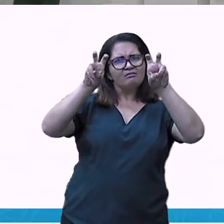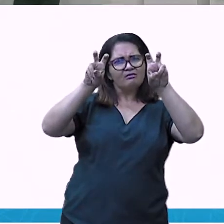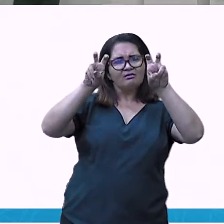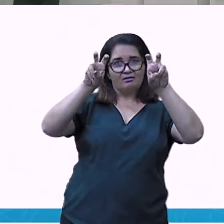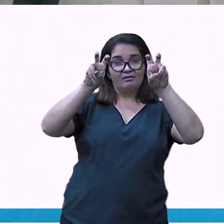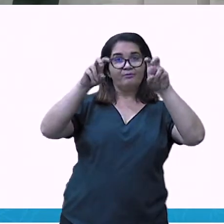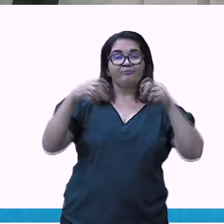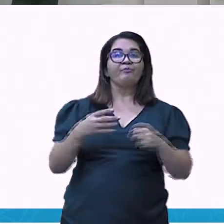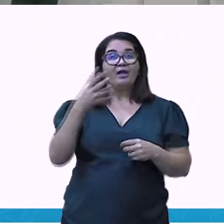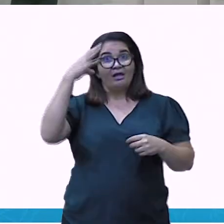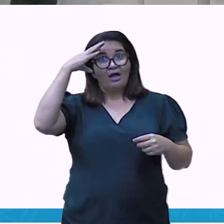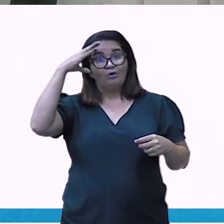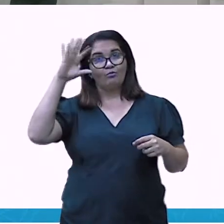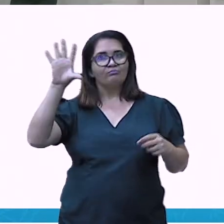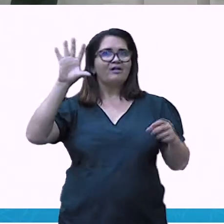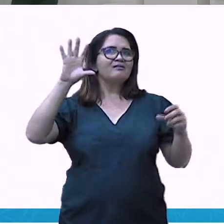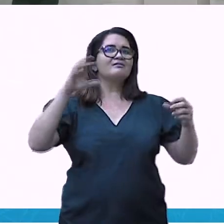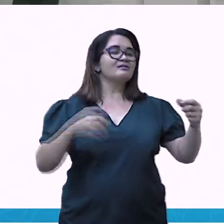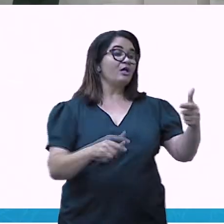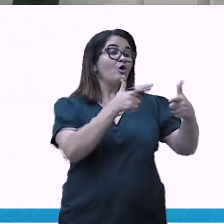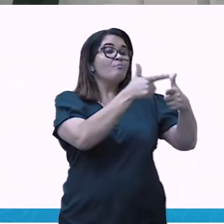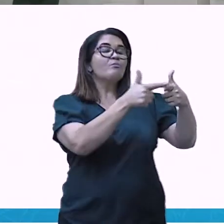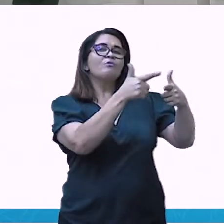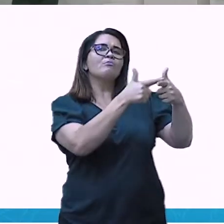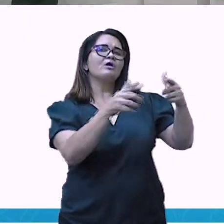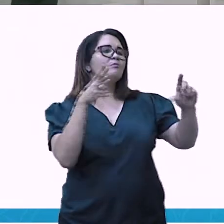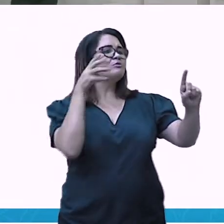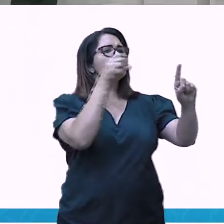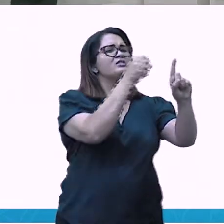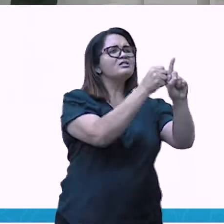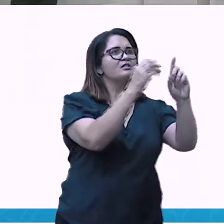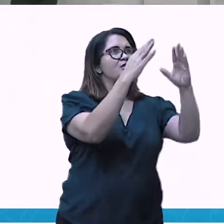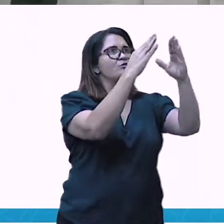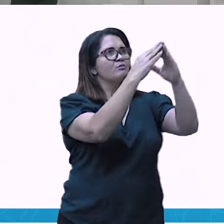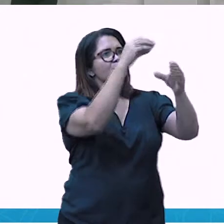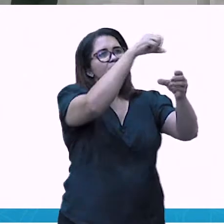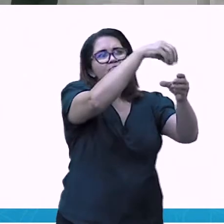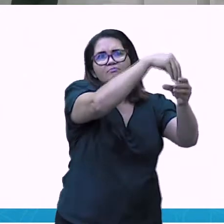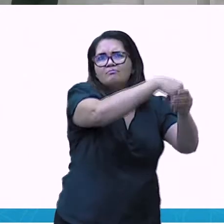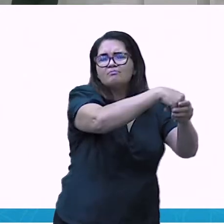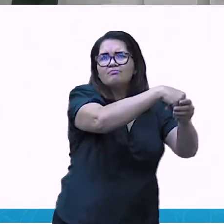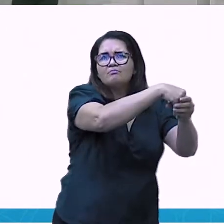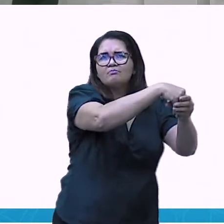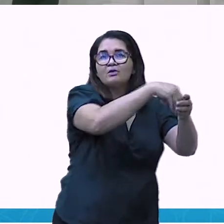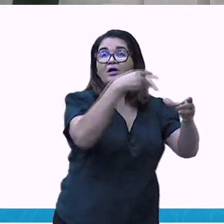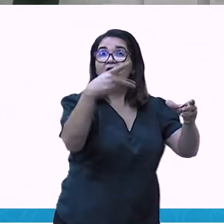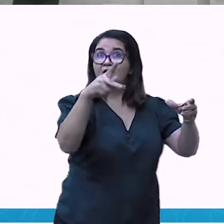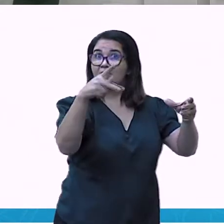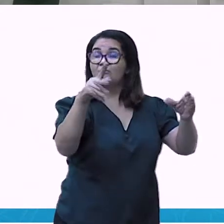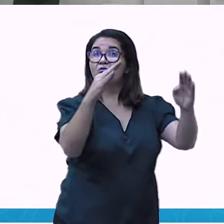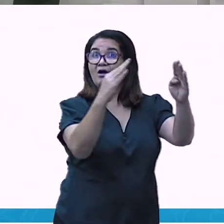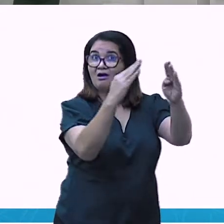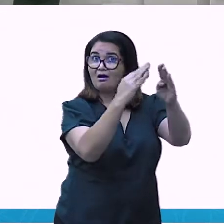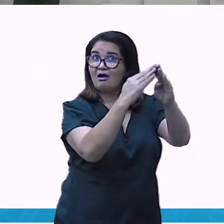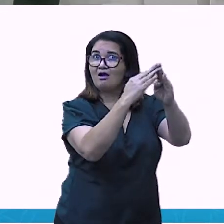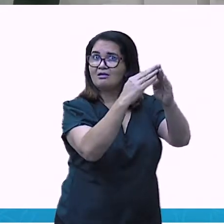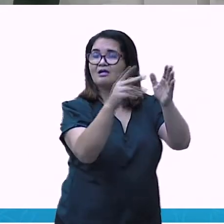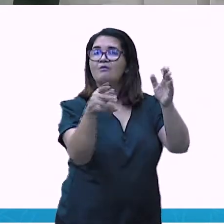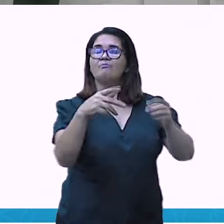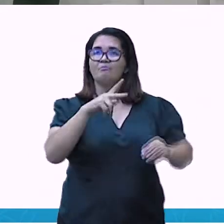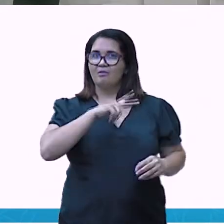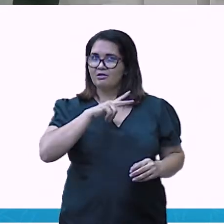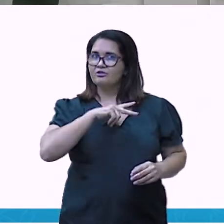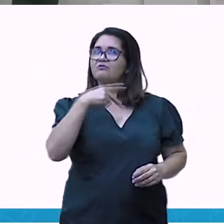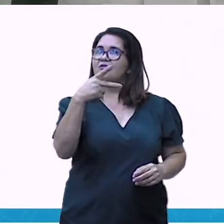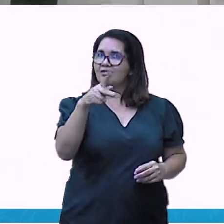doméstico significa no seu lar, na sua casa, na sua vida particular. E quando falamos de